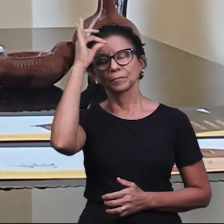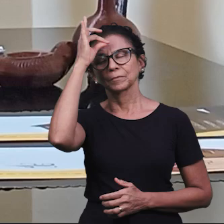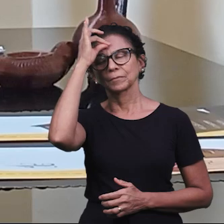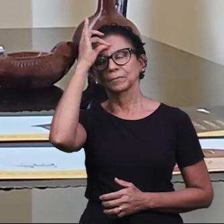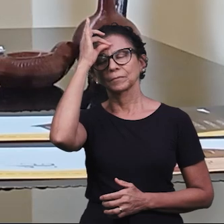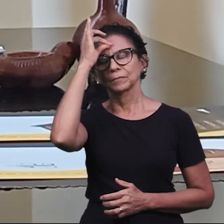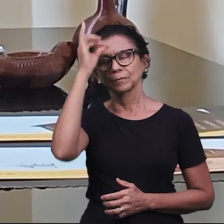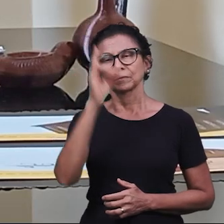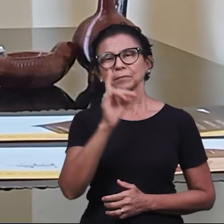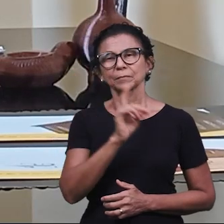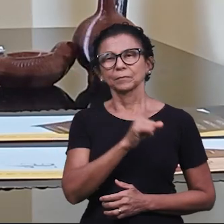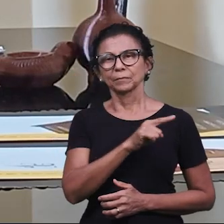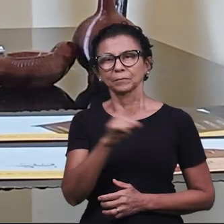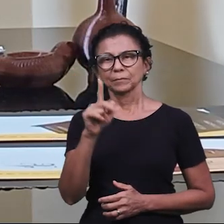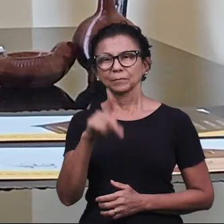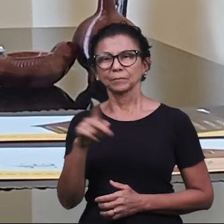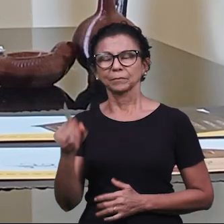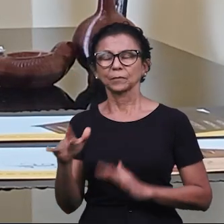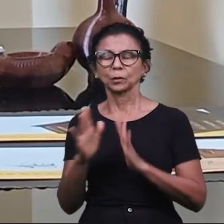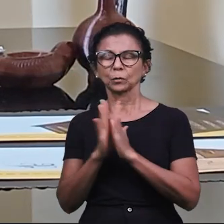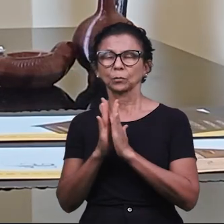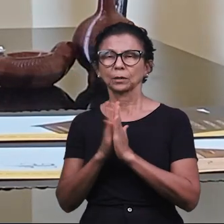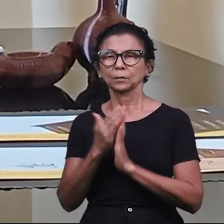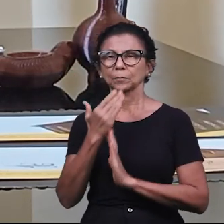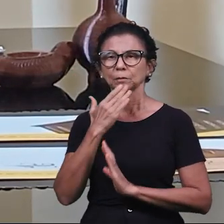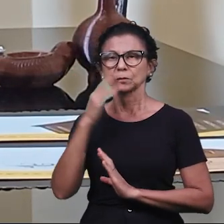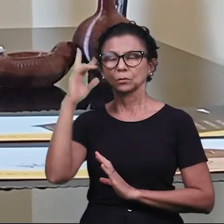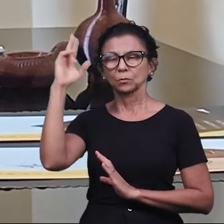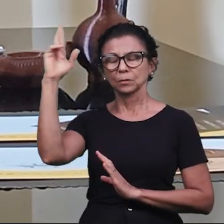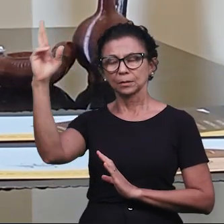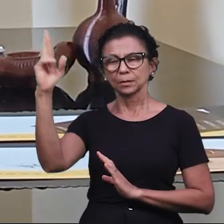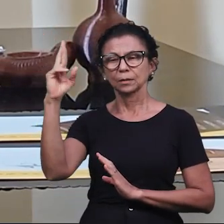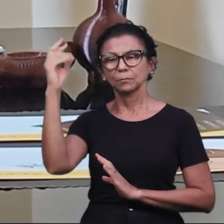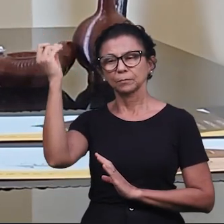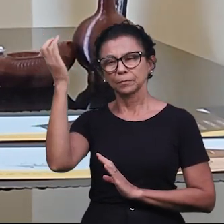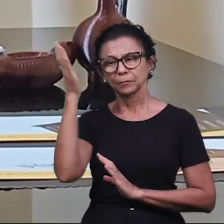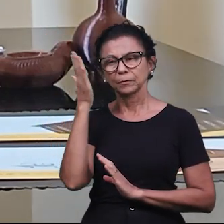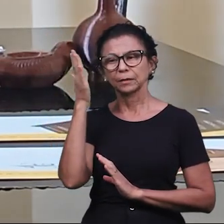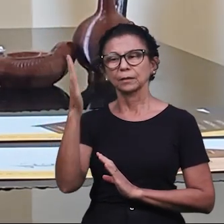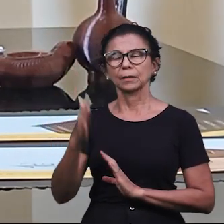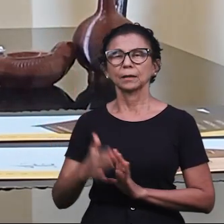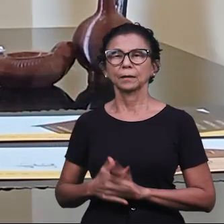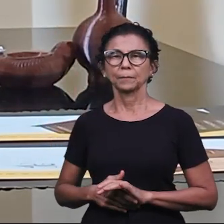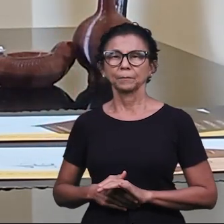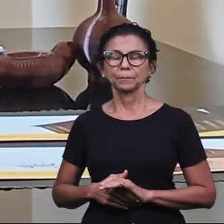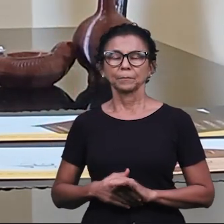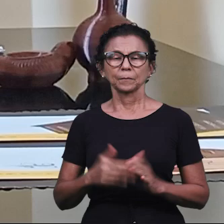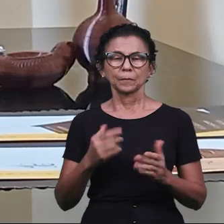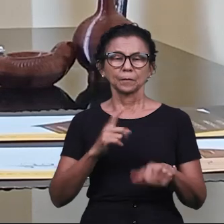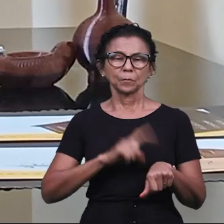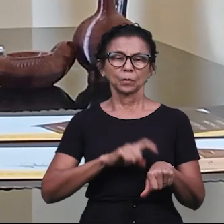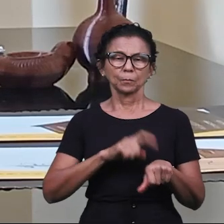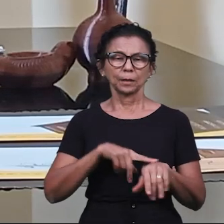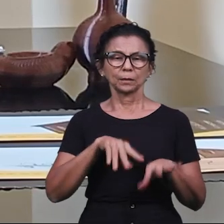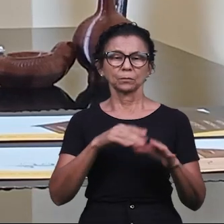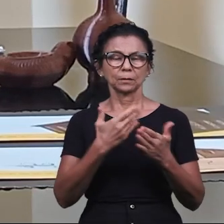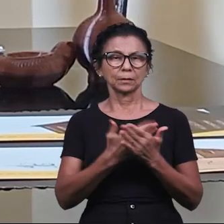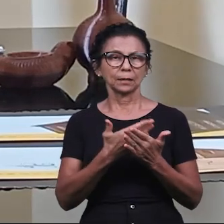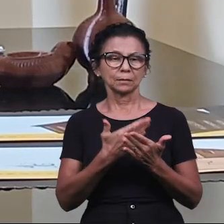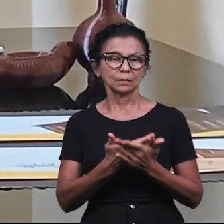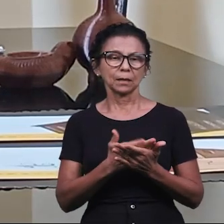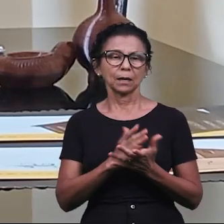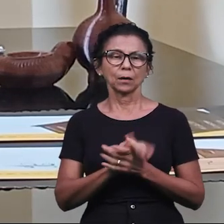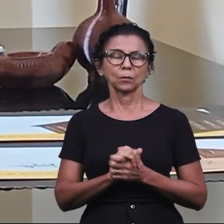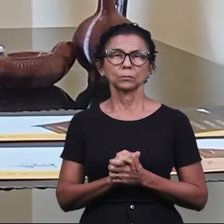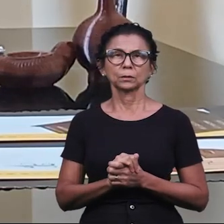oração das irmãs, pedir, né, para que o Senhor nos direcione como ministrar as aulas, prestar atenção no que os